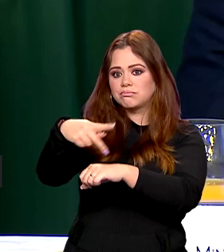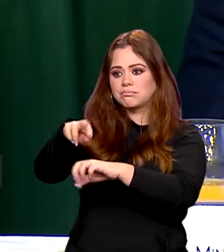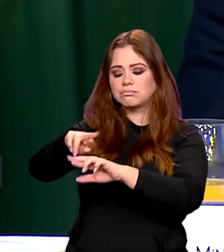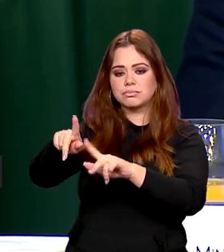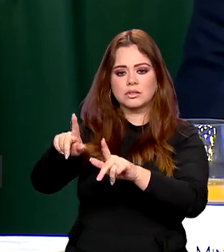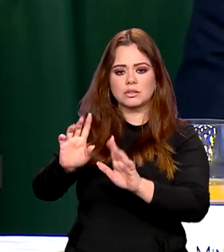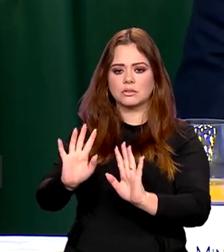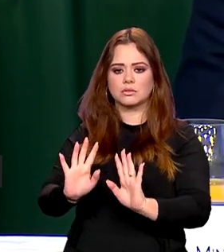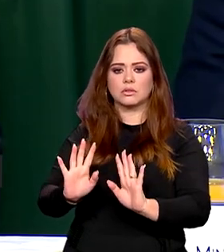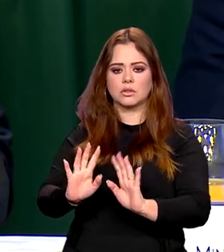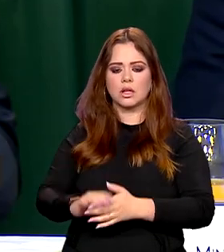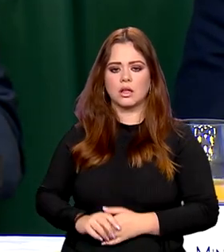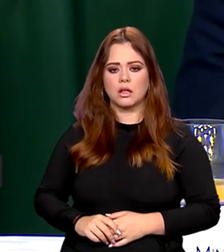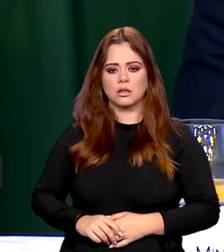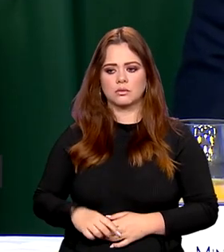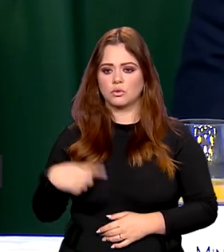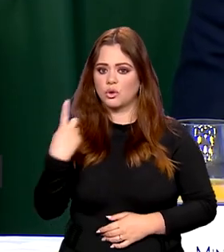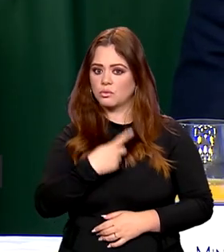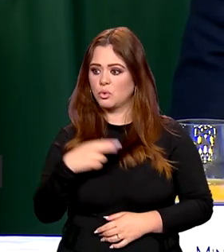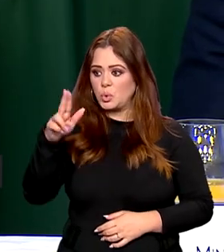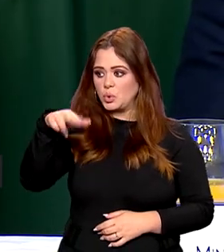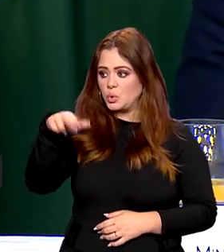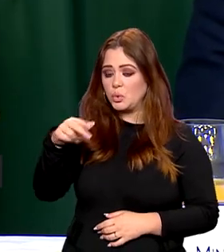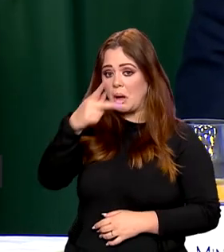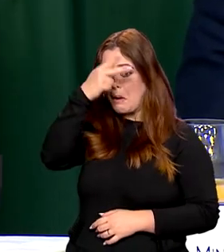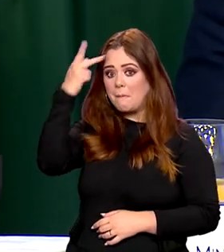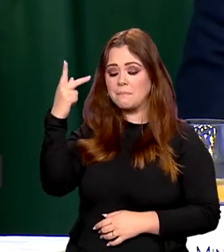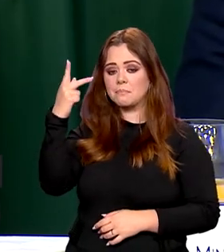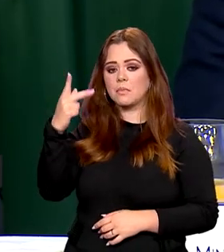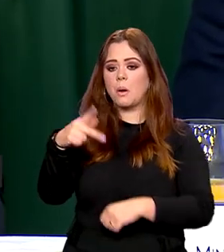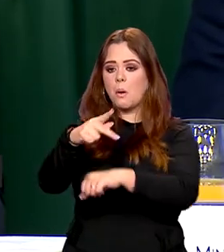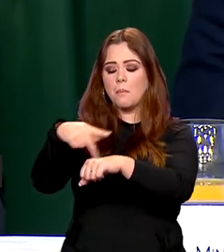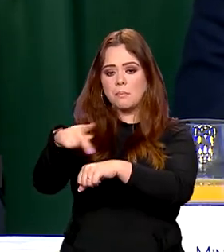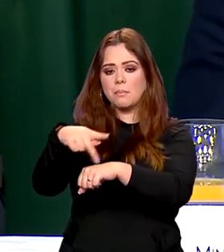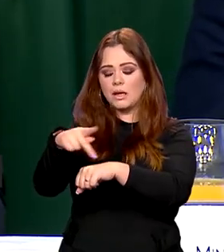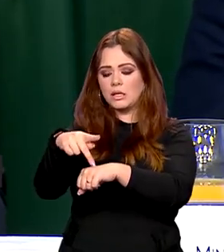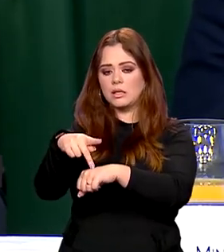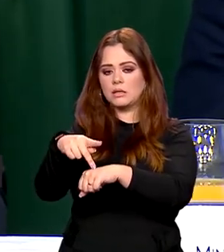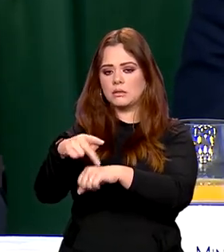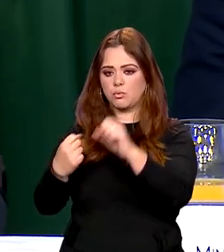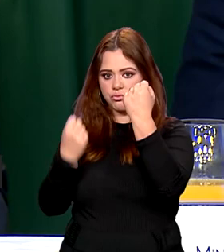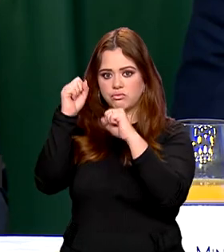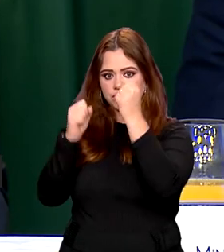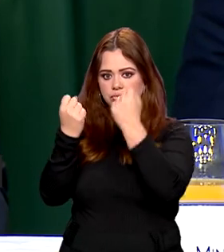Então a gente nunca vai ser um país industrializado, porque nós temos medo de ser industrializado.